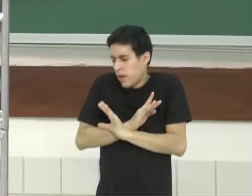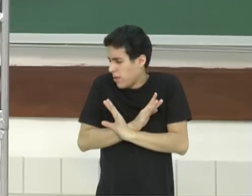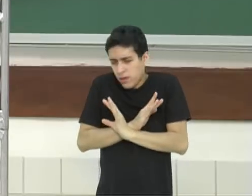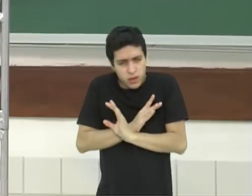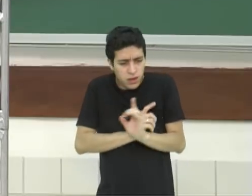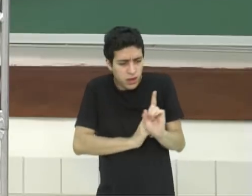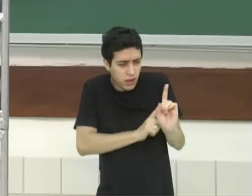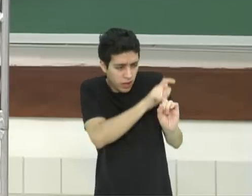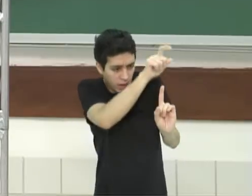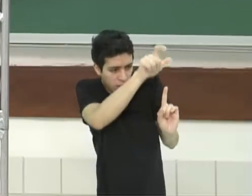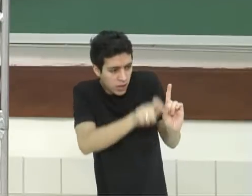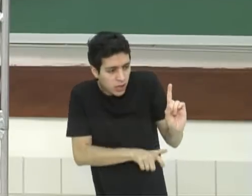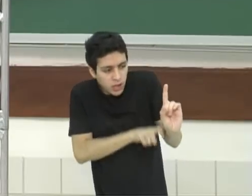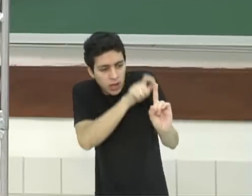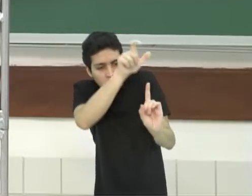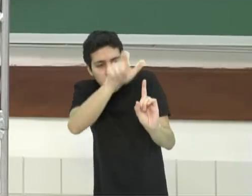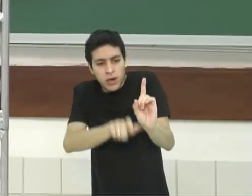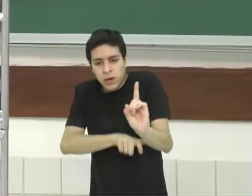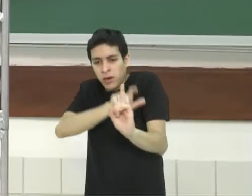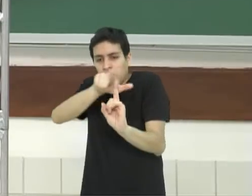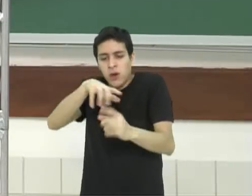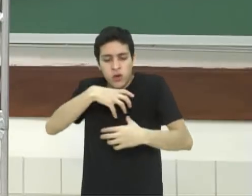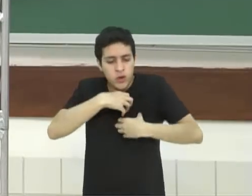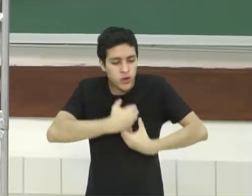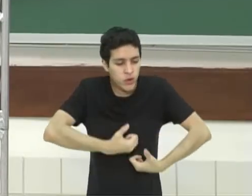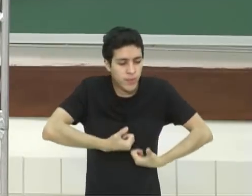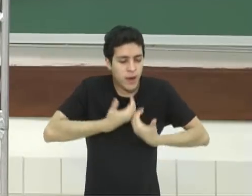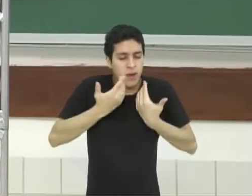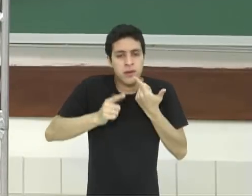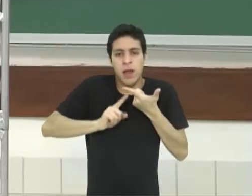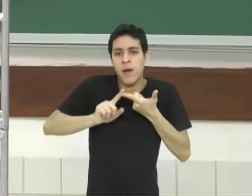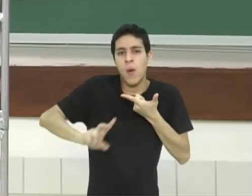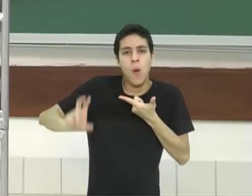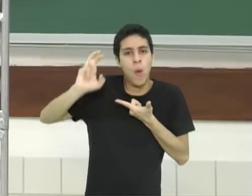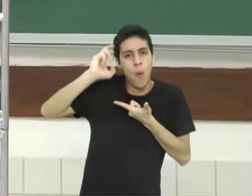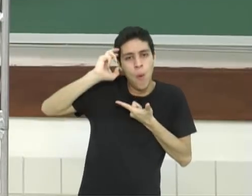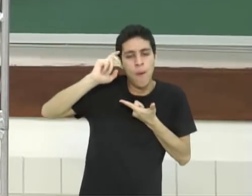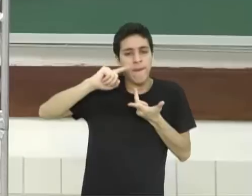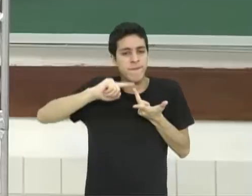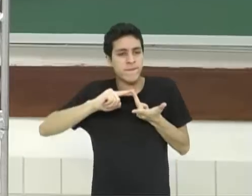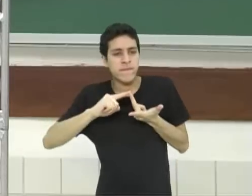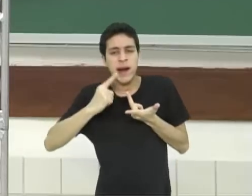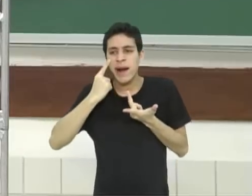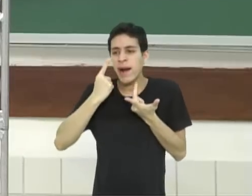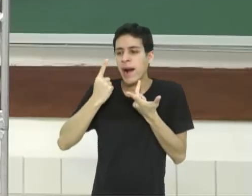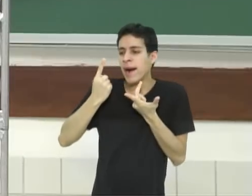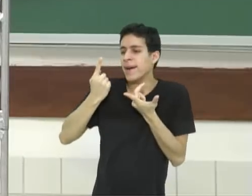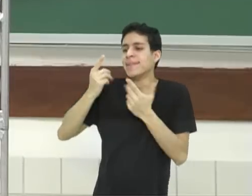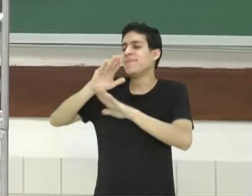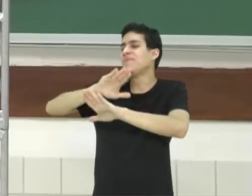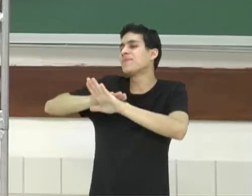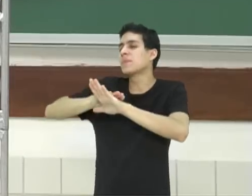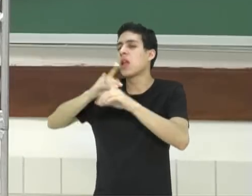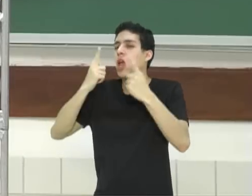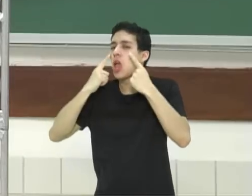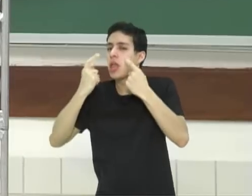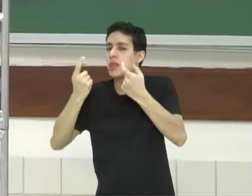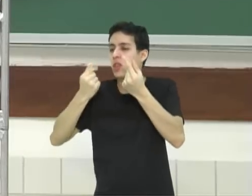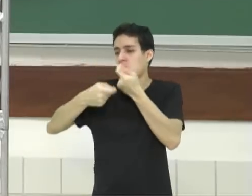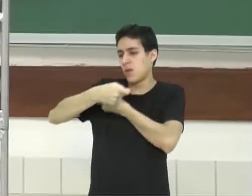ser humano tem uma forma de se expressar, tem uma cultura, tem um interesse econômico, né? E esses direitos